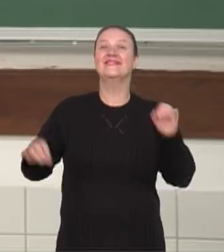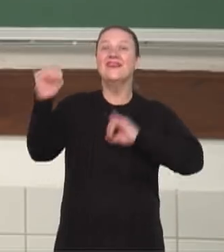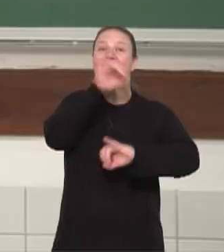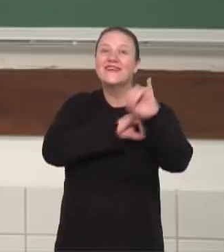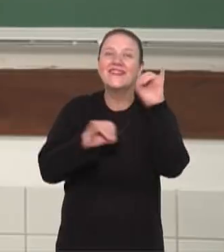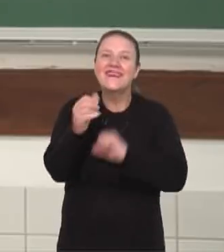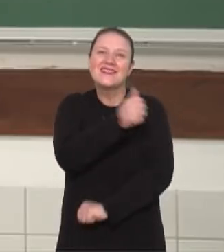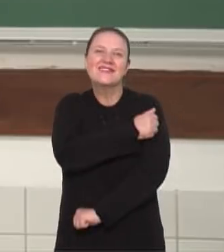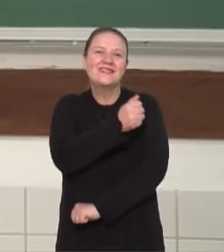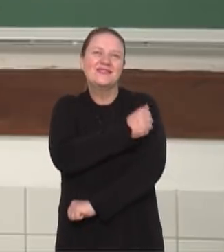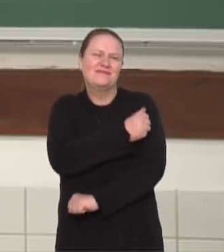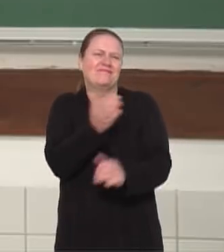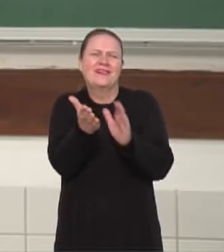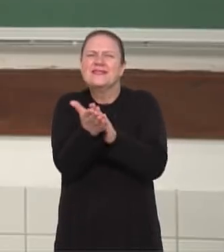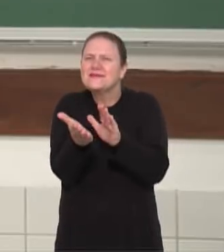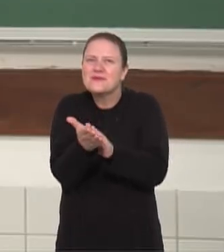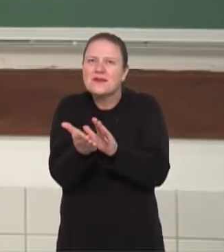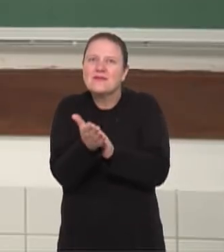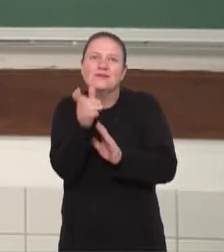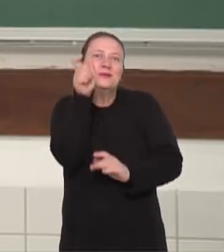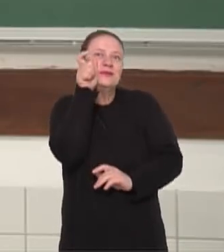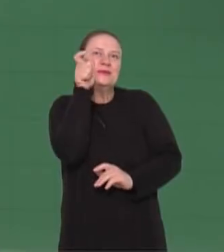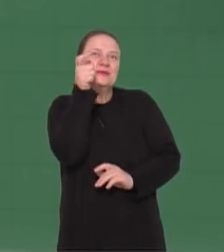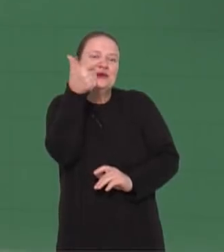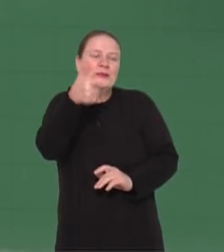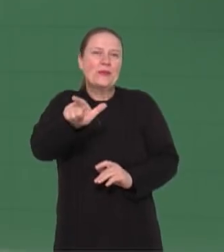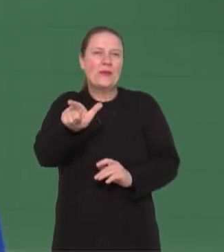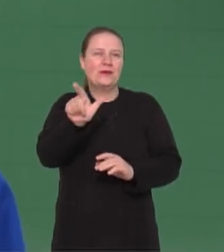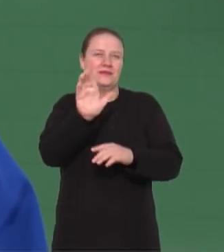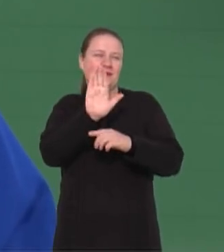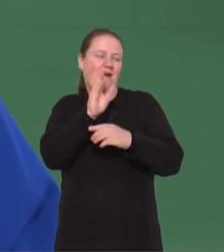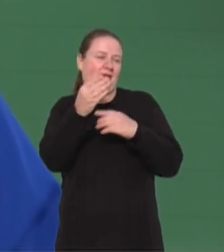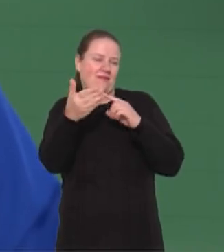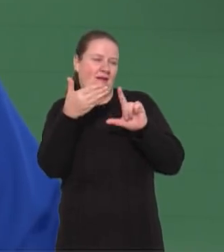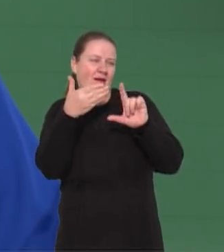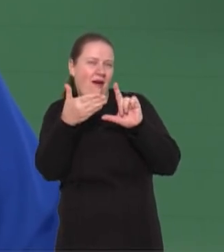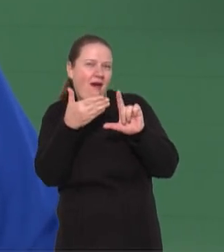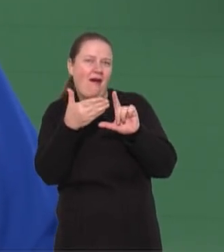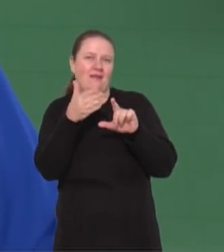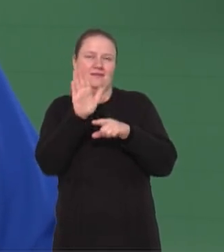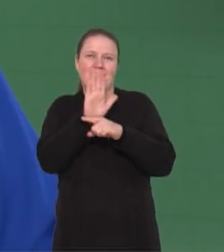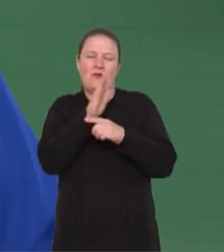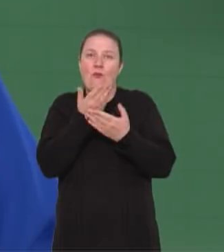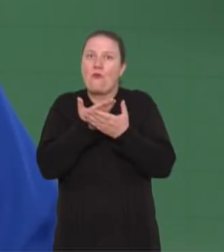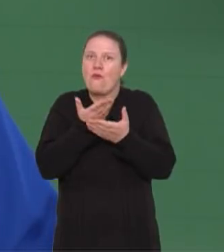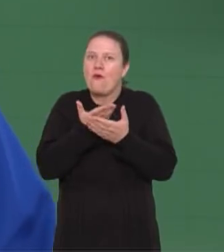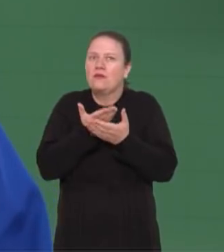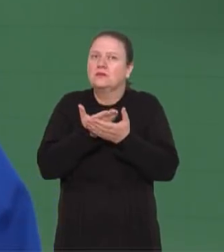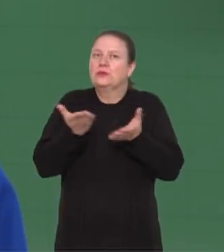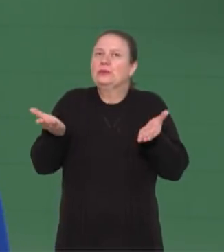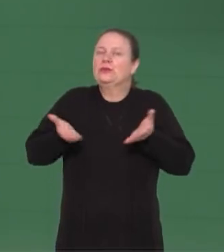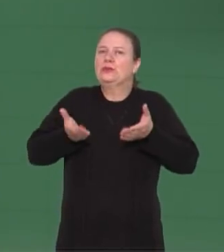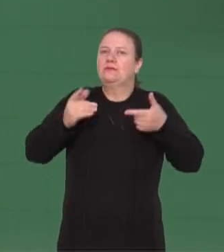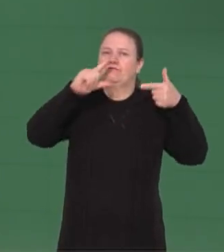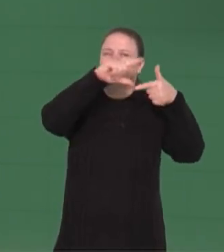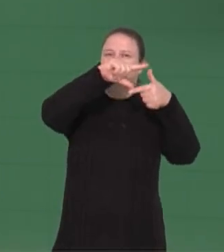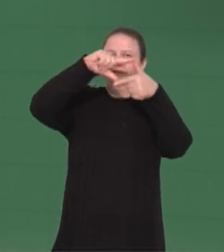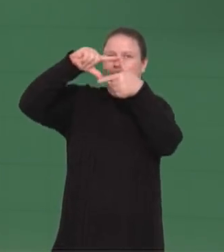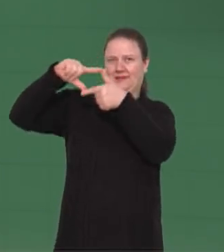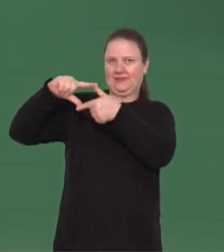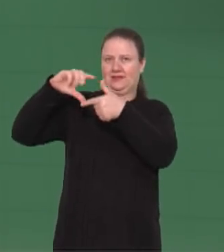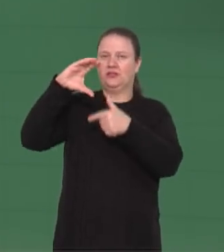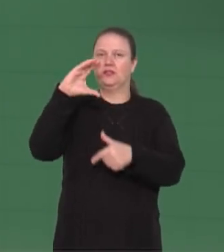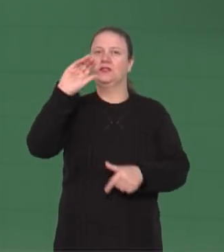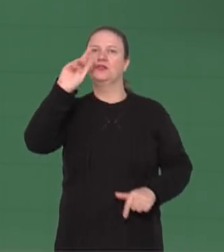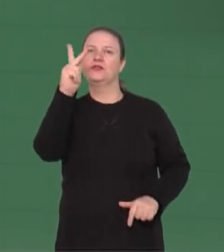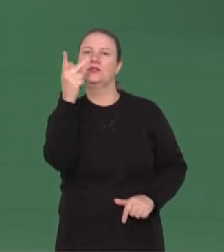Olá, alunos! Parabéns por estarem assistindo a mais essa videoaula. Hoje vamos tratar um pouquinho da charge. Muitos